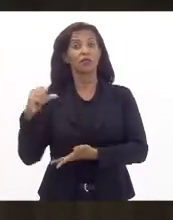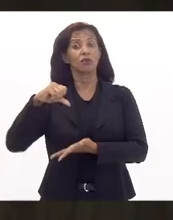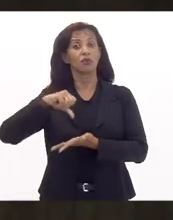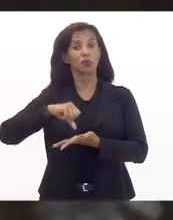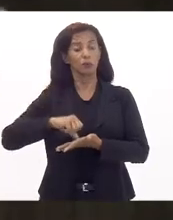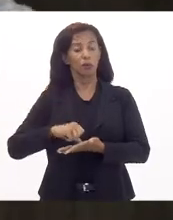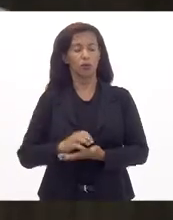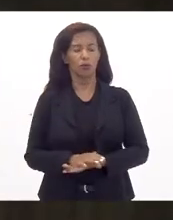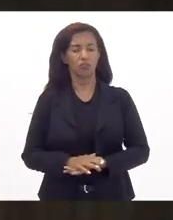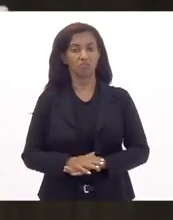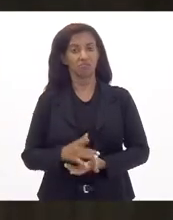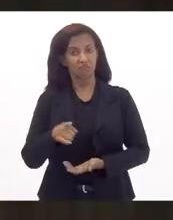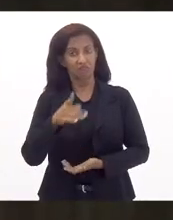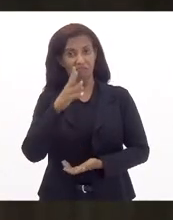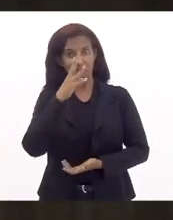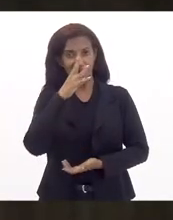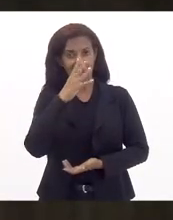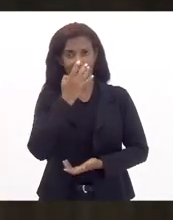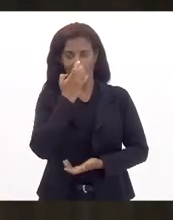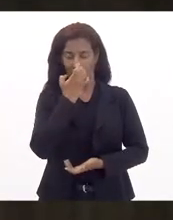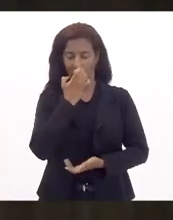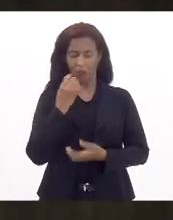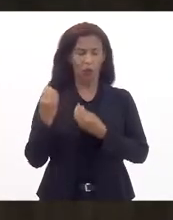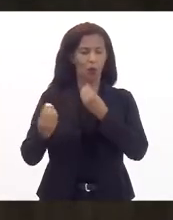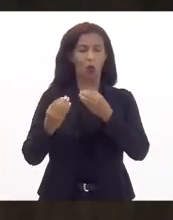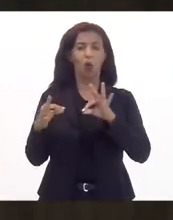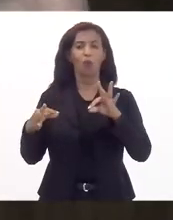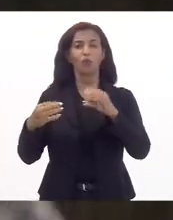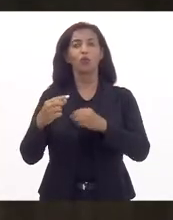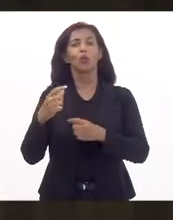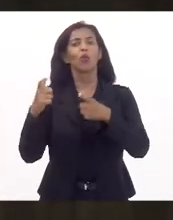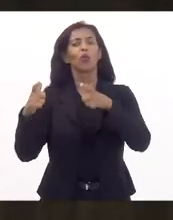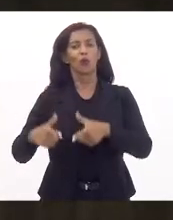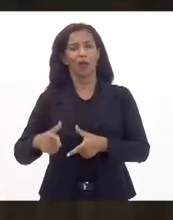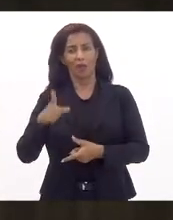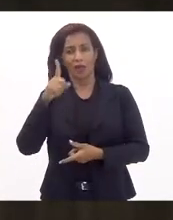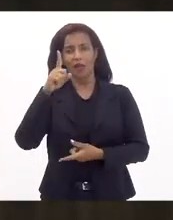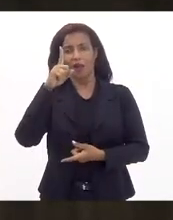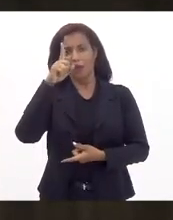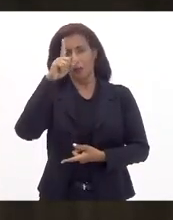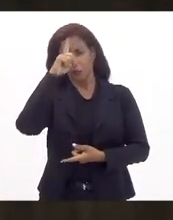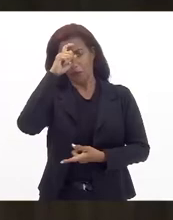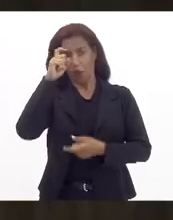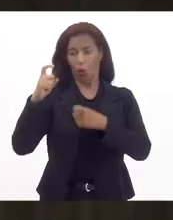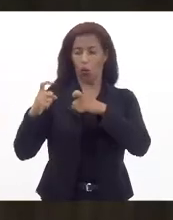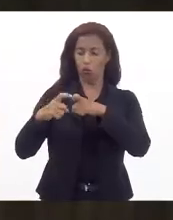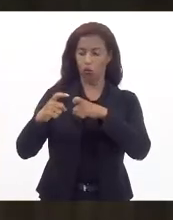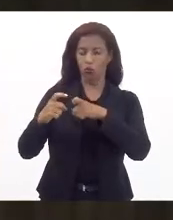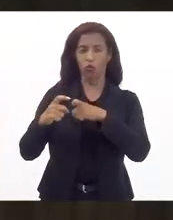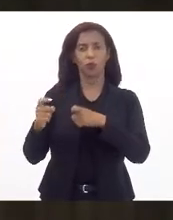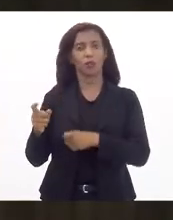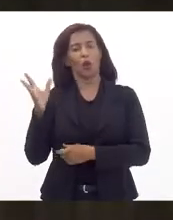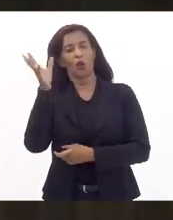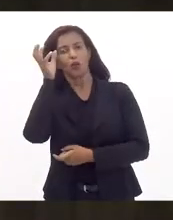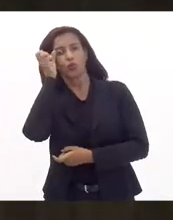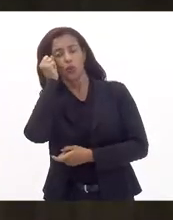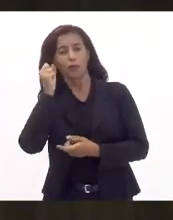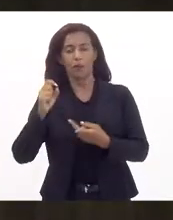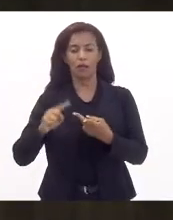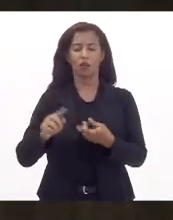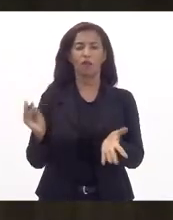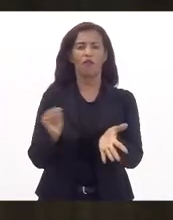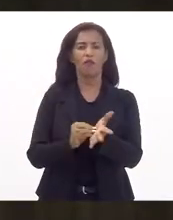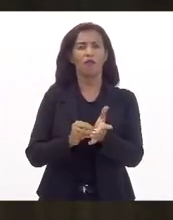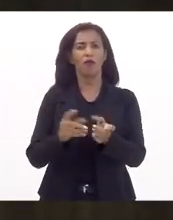a unidade e paz lei come todas as novidades encontre médicos dormindos dormindo falta de médico UPA